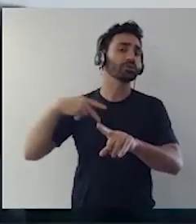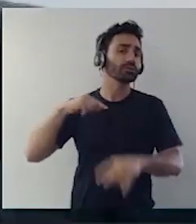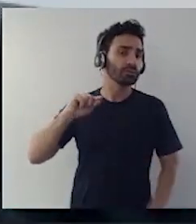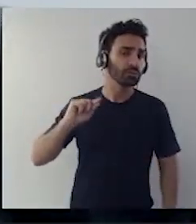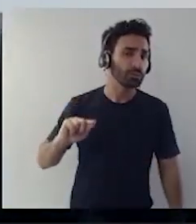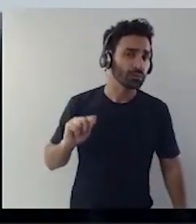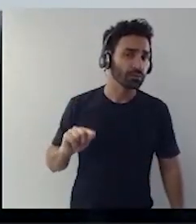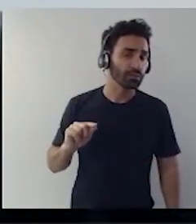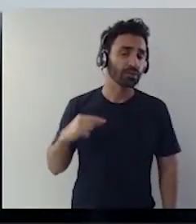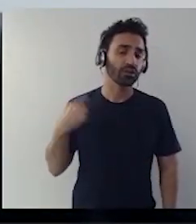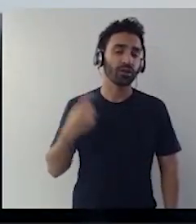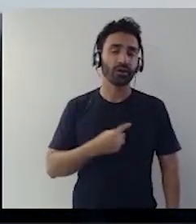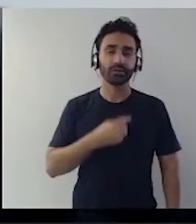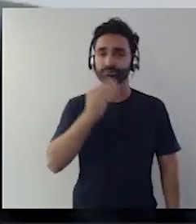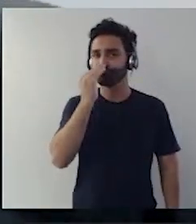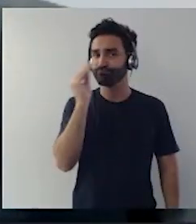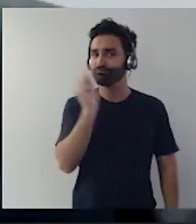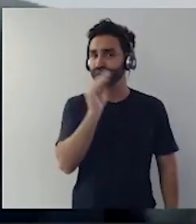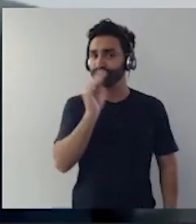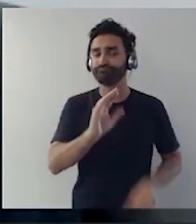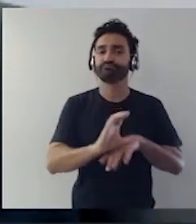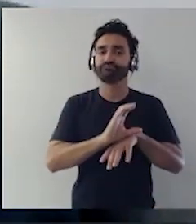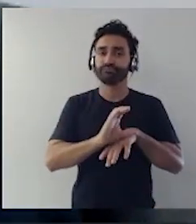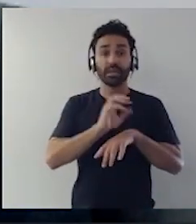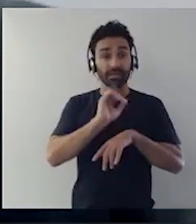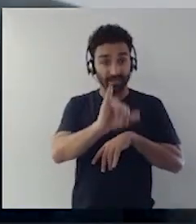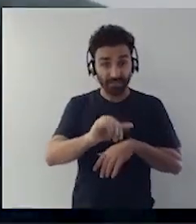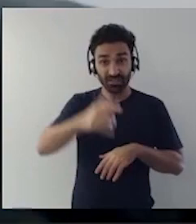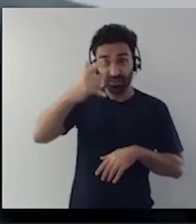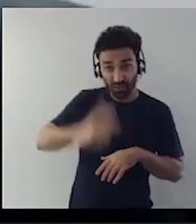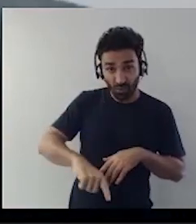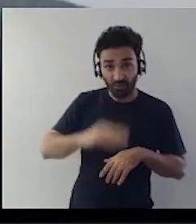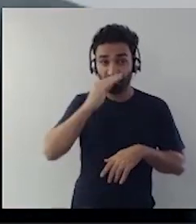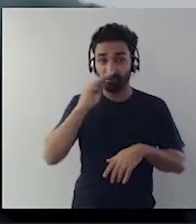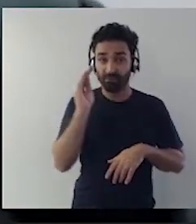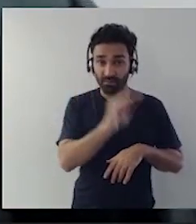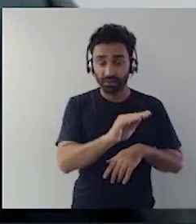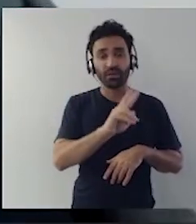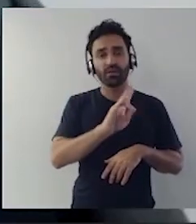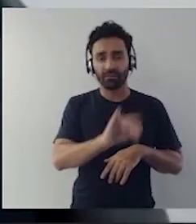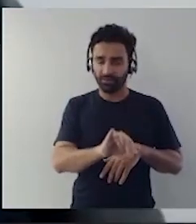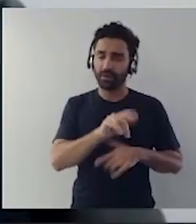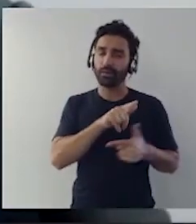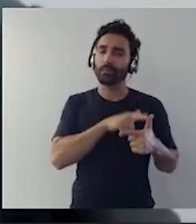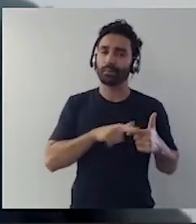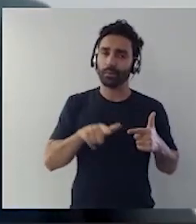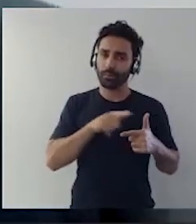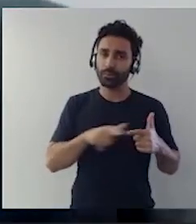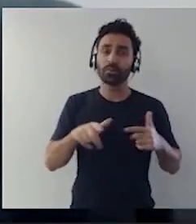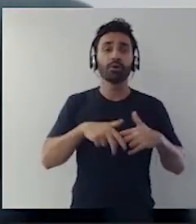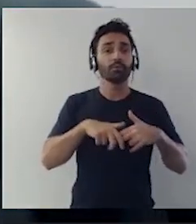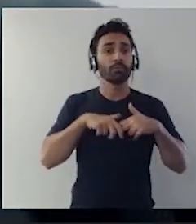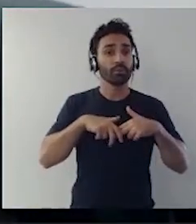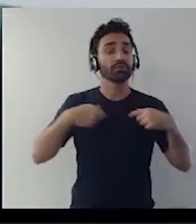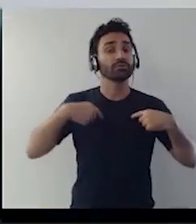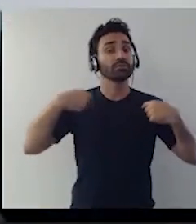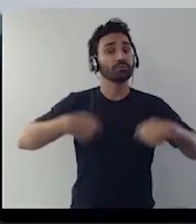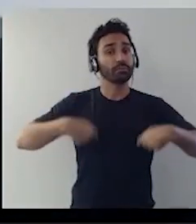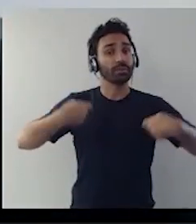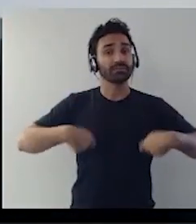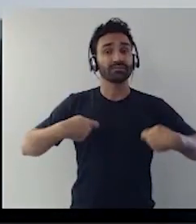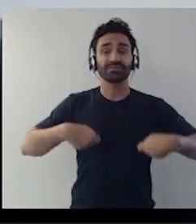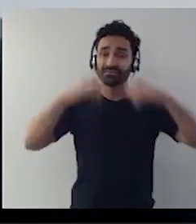levamos pouco a sério a Constituição. E se nós fizermos isso agora, vai doer novamente. Então, a solução tem que se dar por dentro da